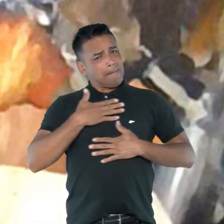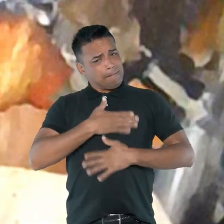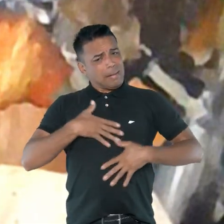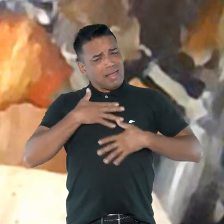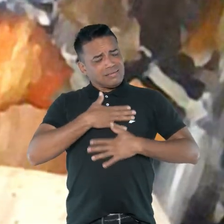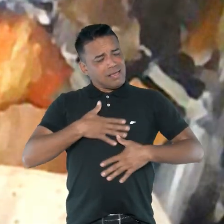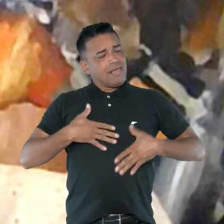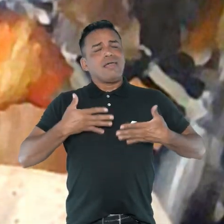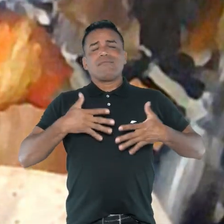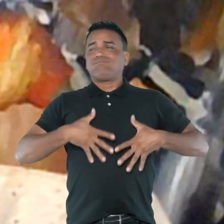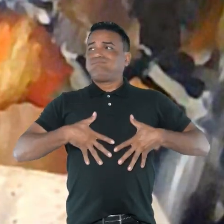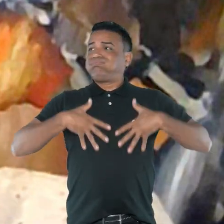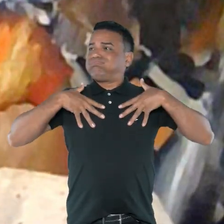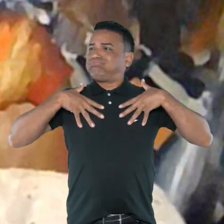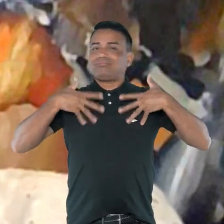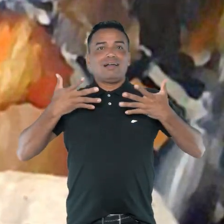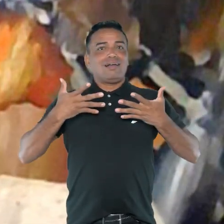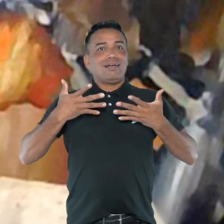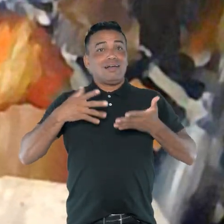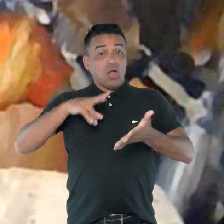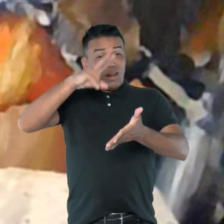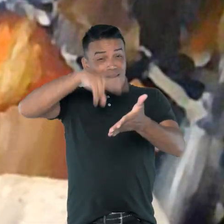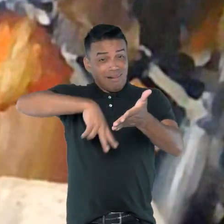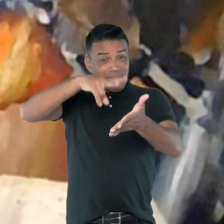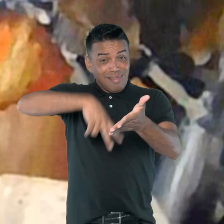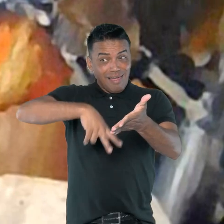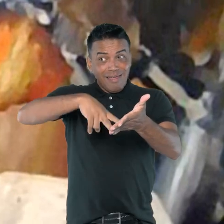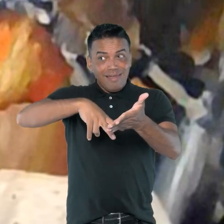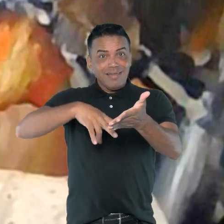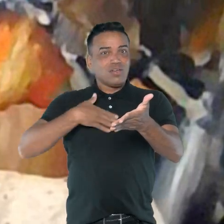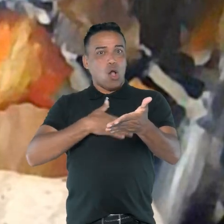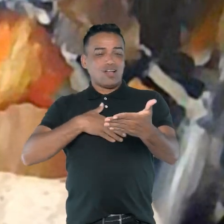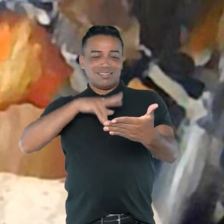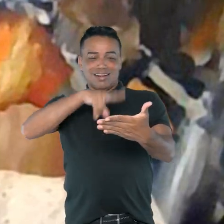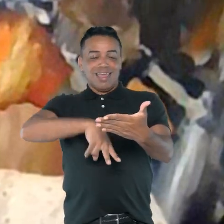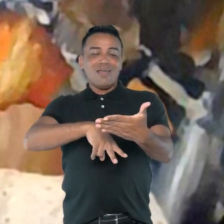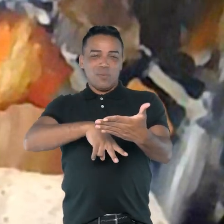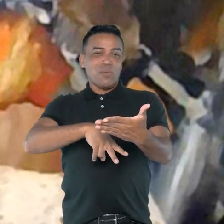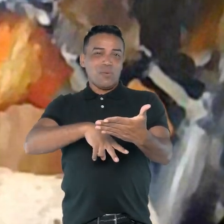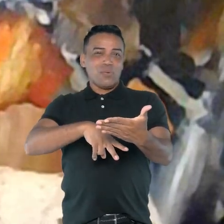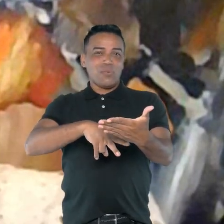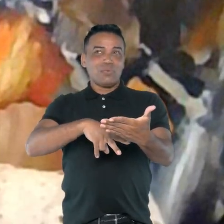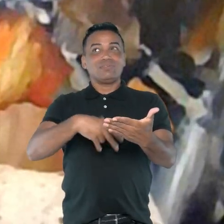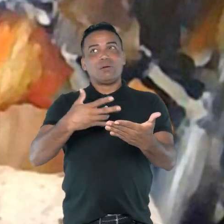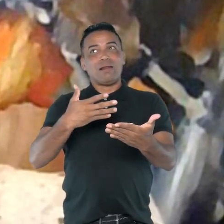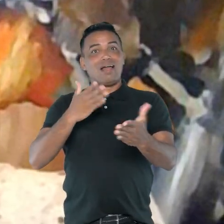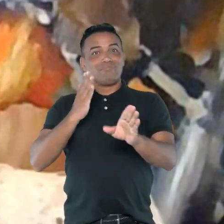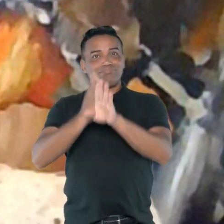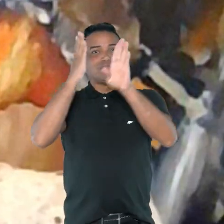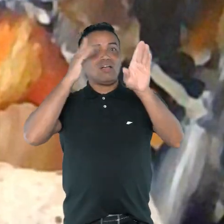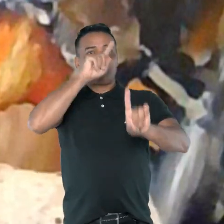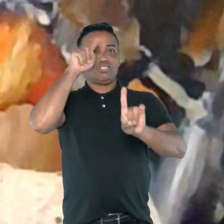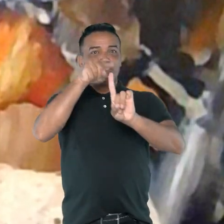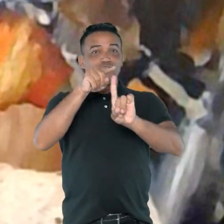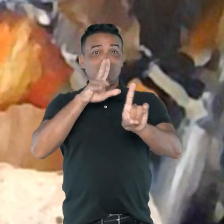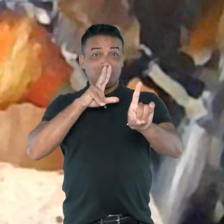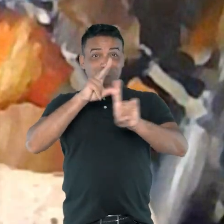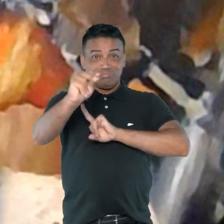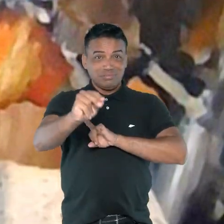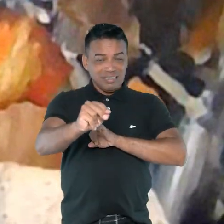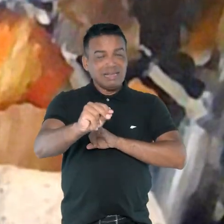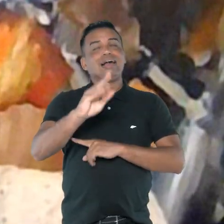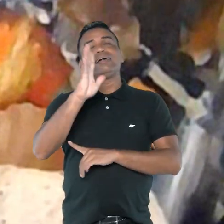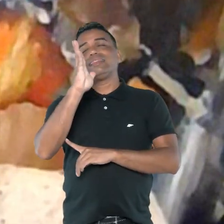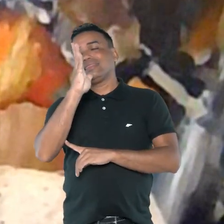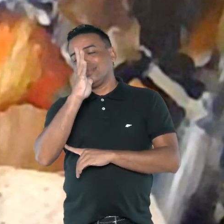prazeroso quando a gente se lê e gosta do que está lendo. Para chegar nisso, eu acho que